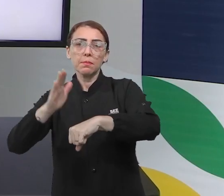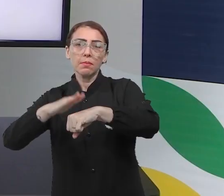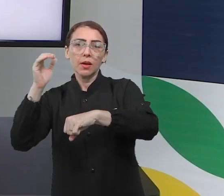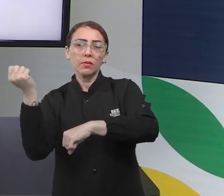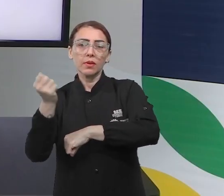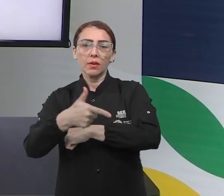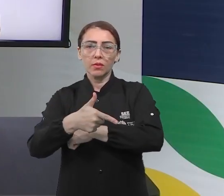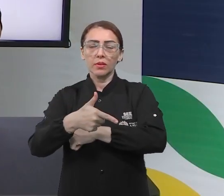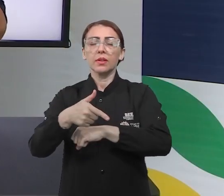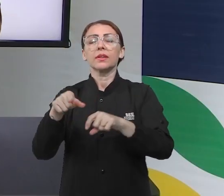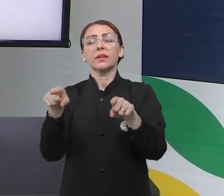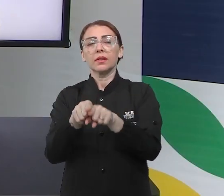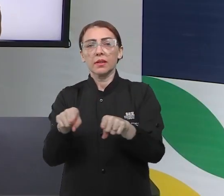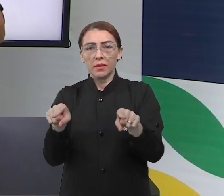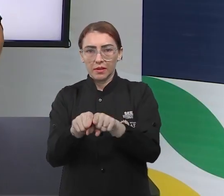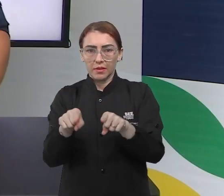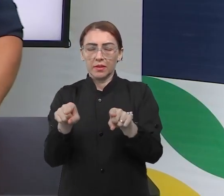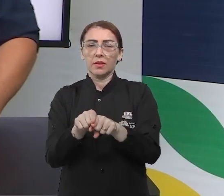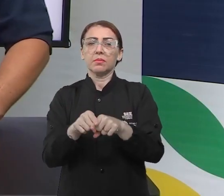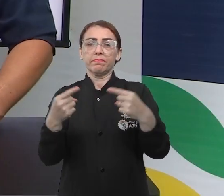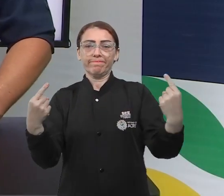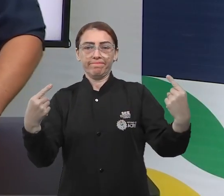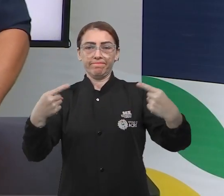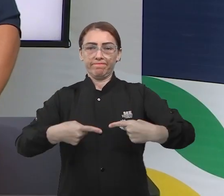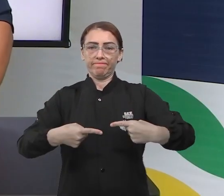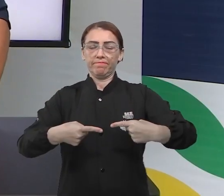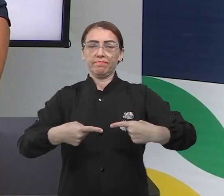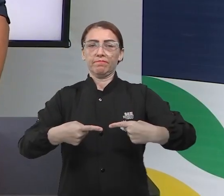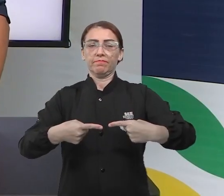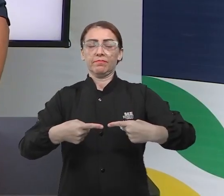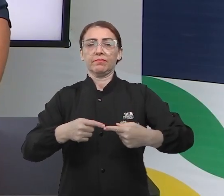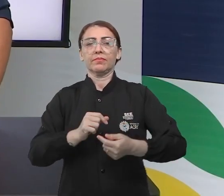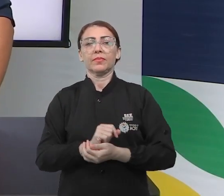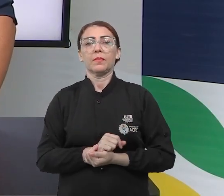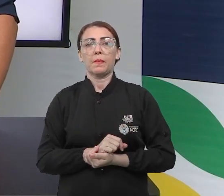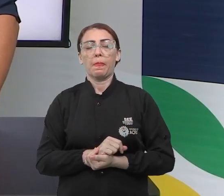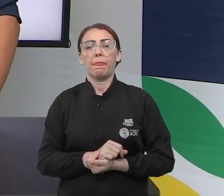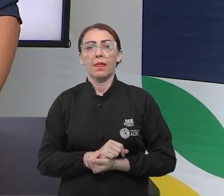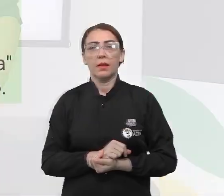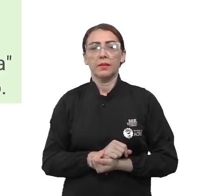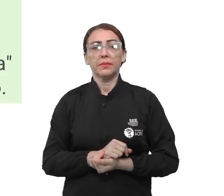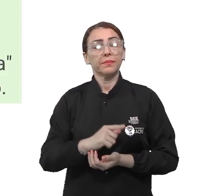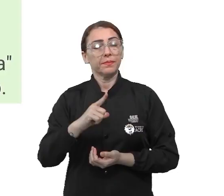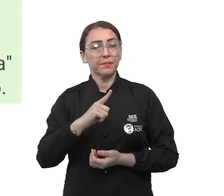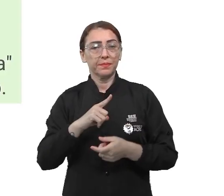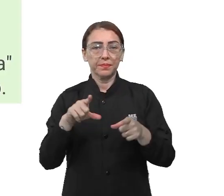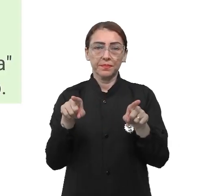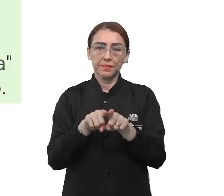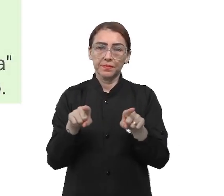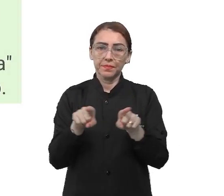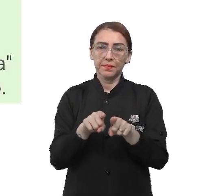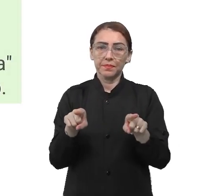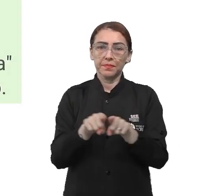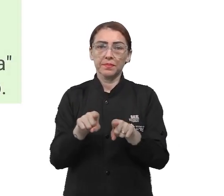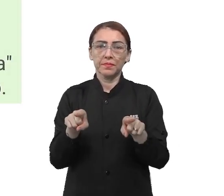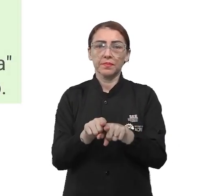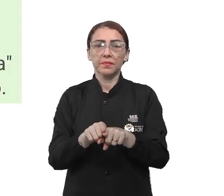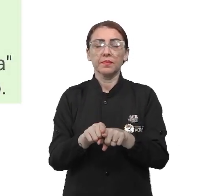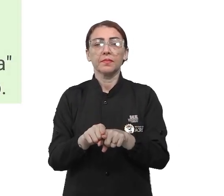outra. Então isso acirra, intensifica a competição entre elas. Tem também a tal da